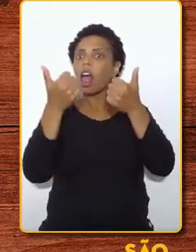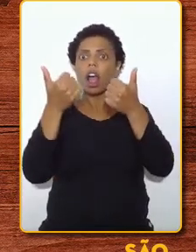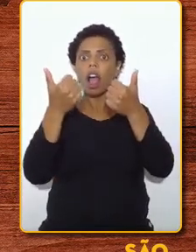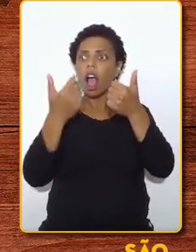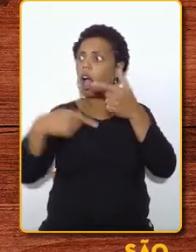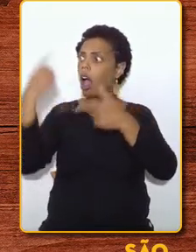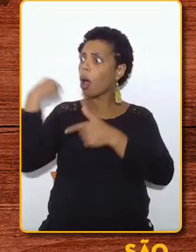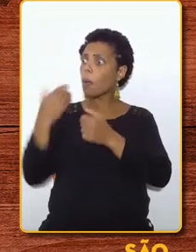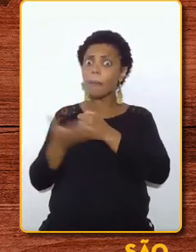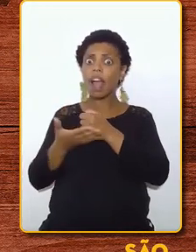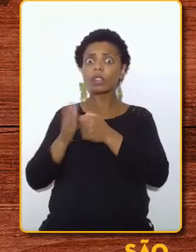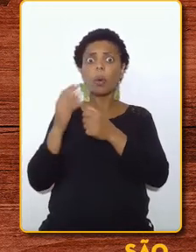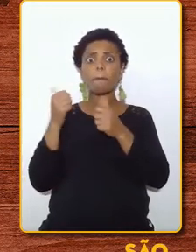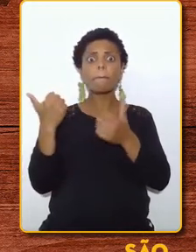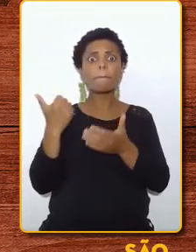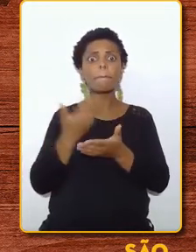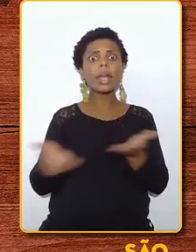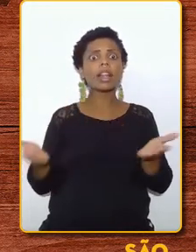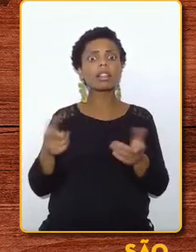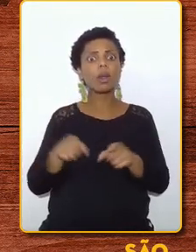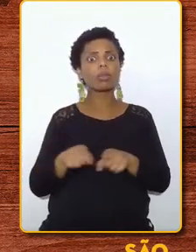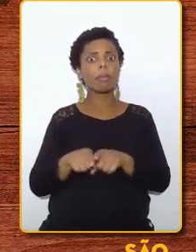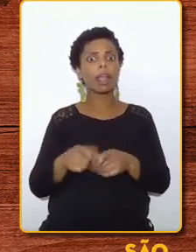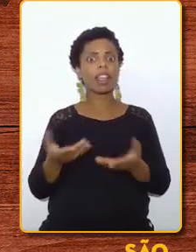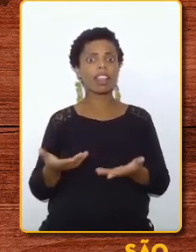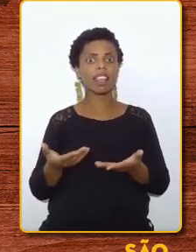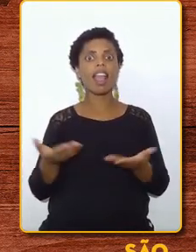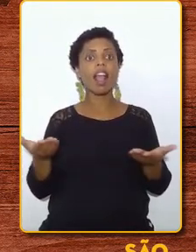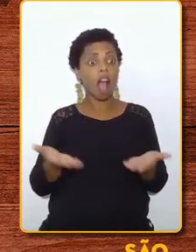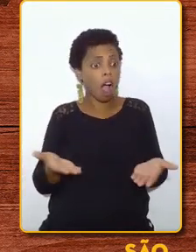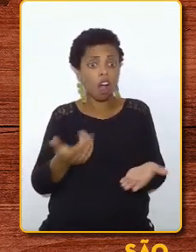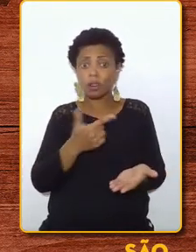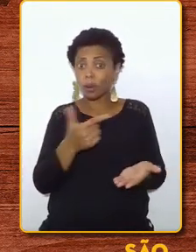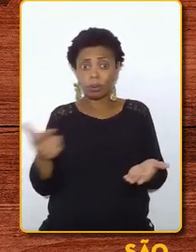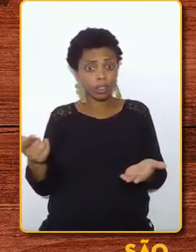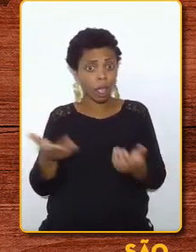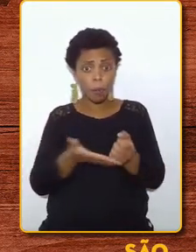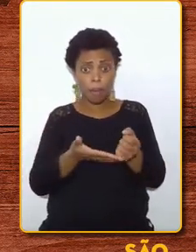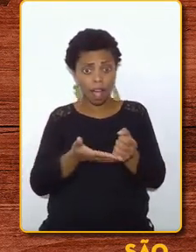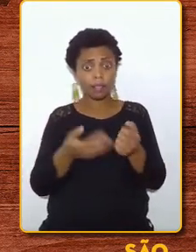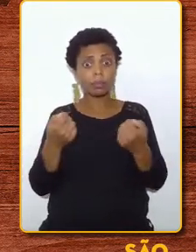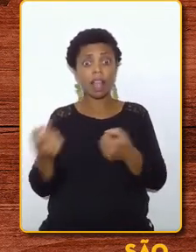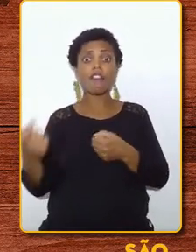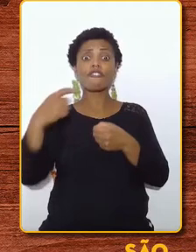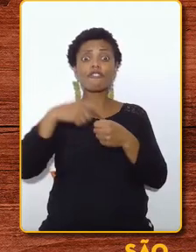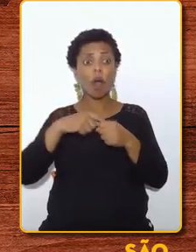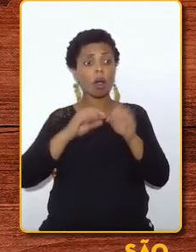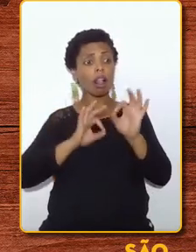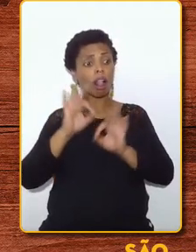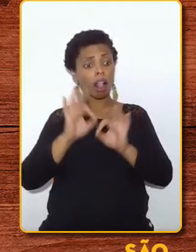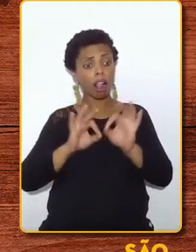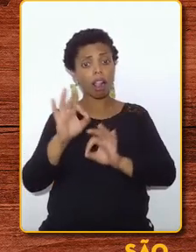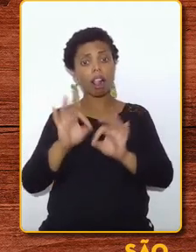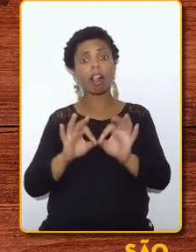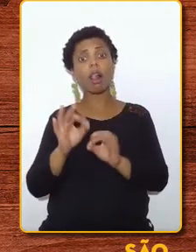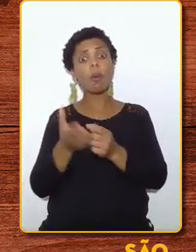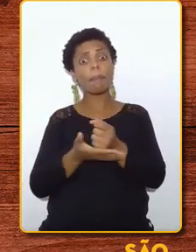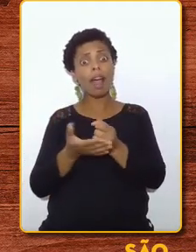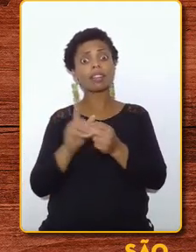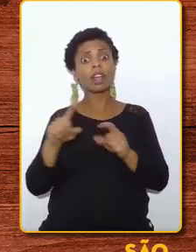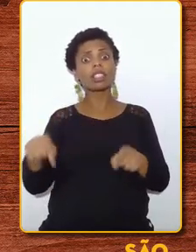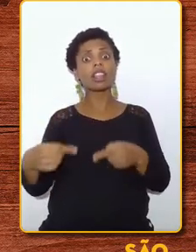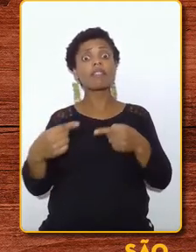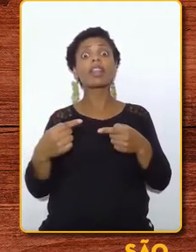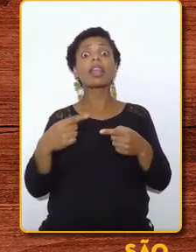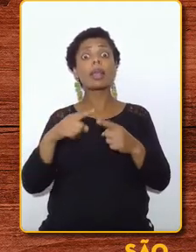nós estamos sem a base, tendo que reconstruir a base como desafio e mantendo ainda